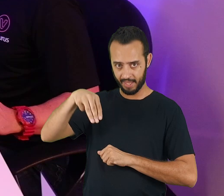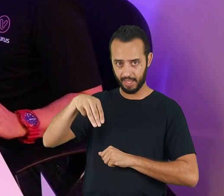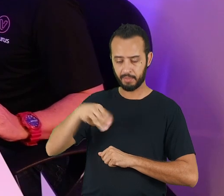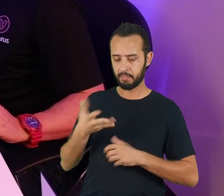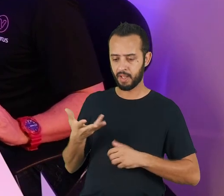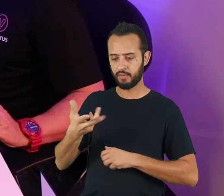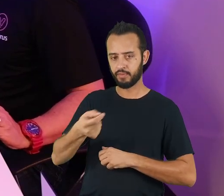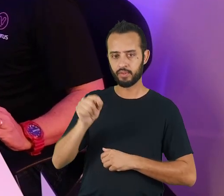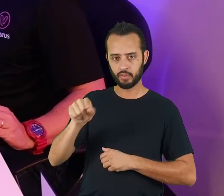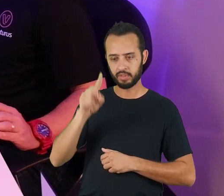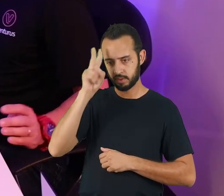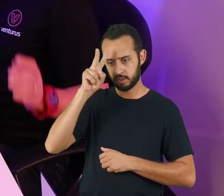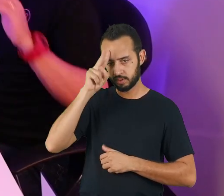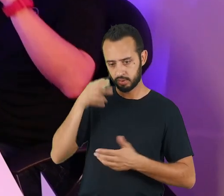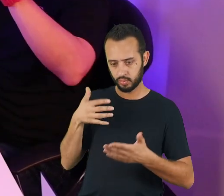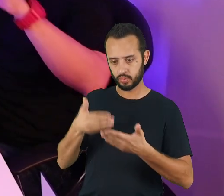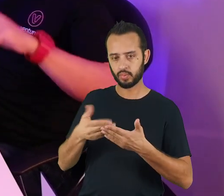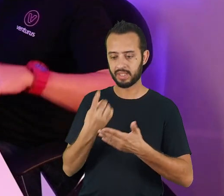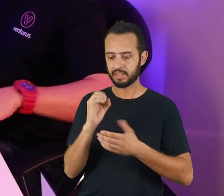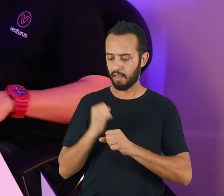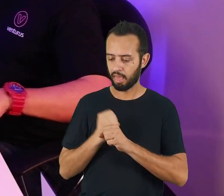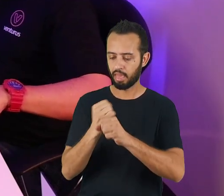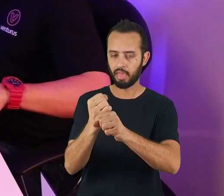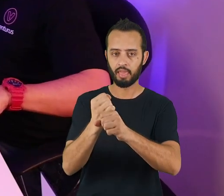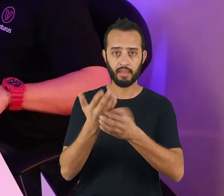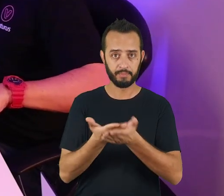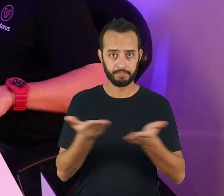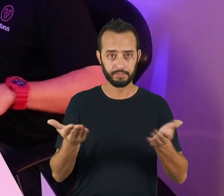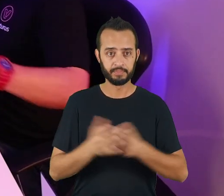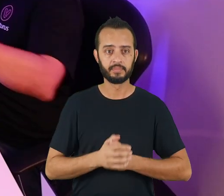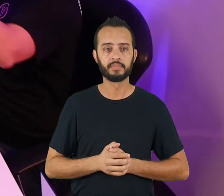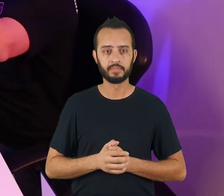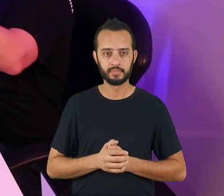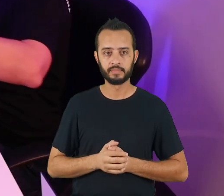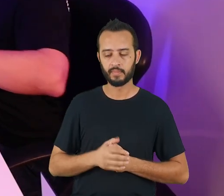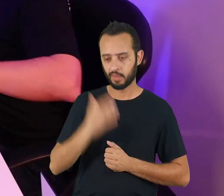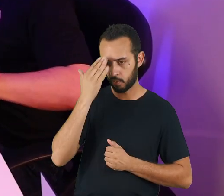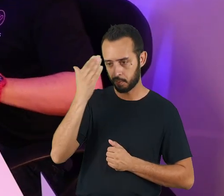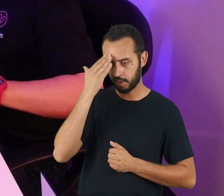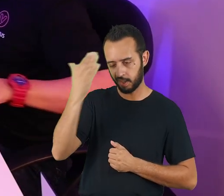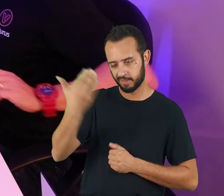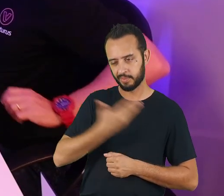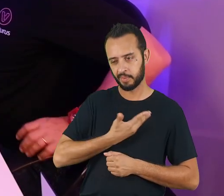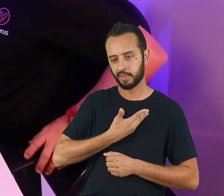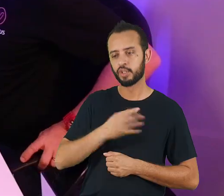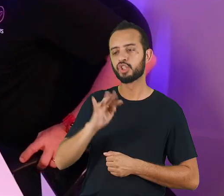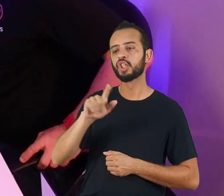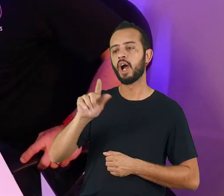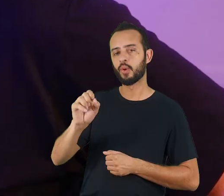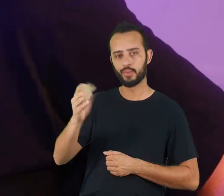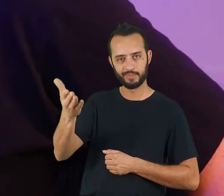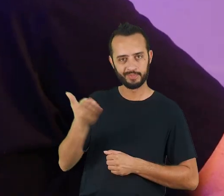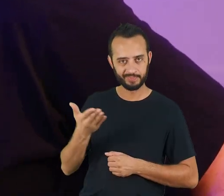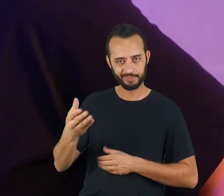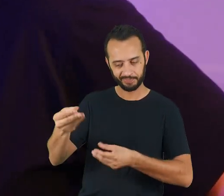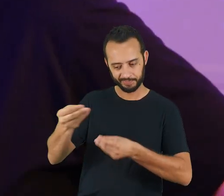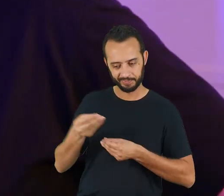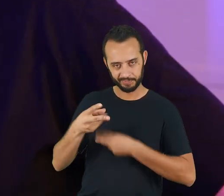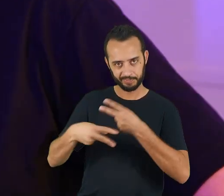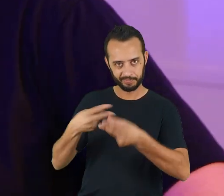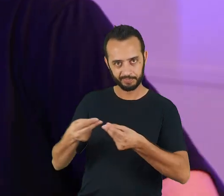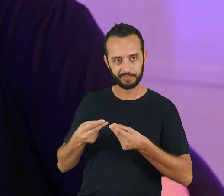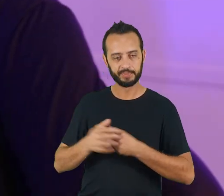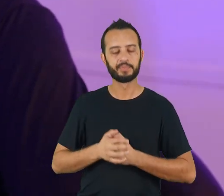Fantástico né da da história do quanto em 10 anos tudo thgo viola Obrigado pelo livro uhum agora